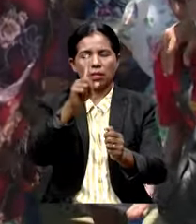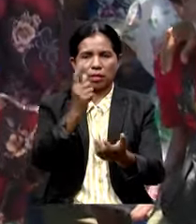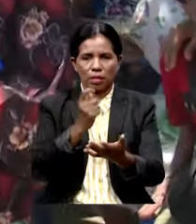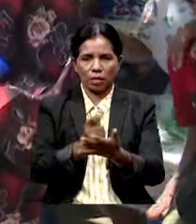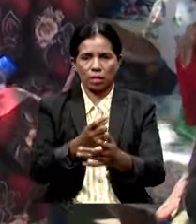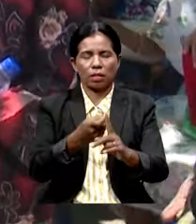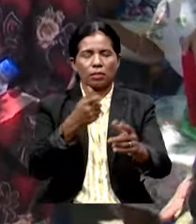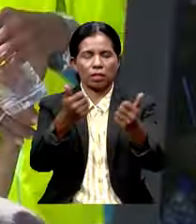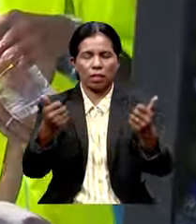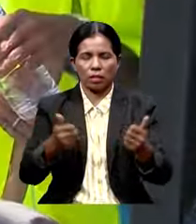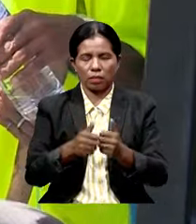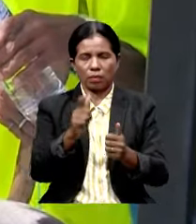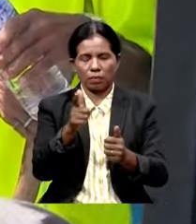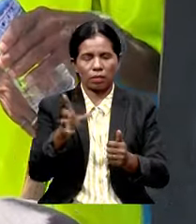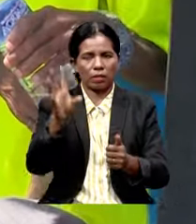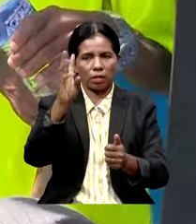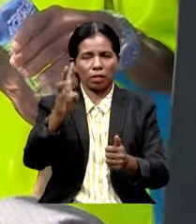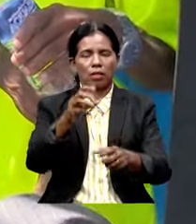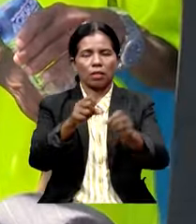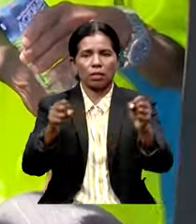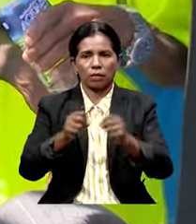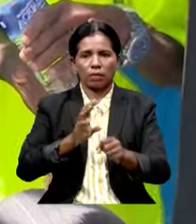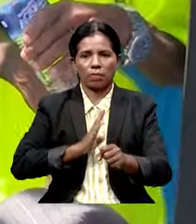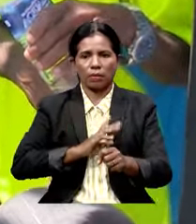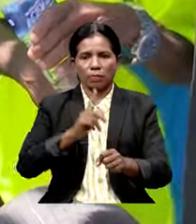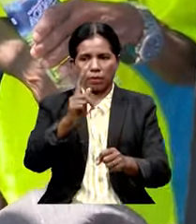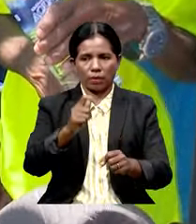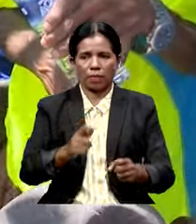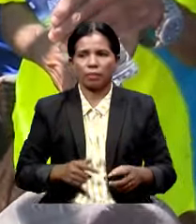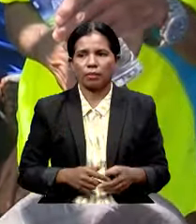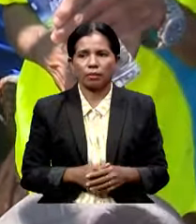husi aldea ronulu resing neng isuku bayar pite. Equipa cobertura, Ziemen.